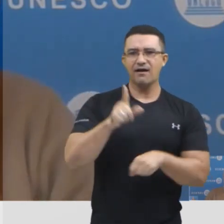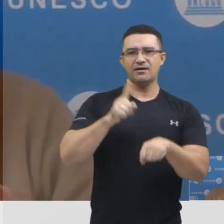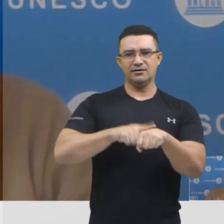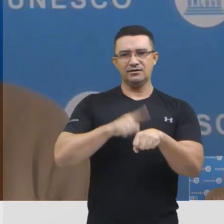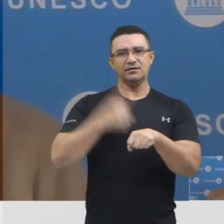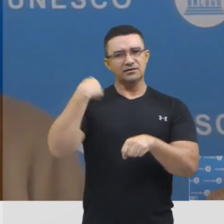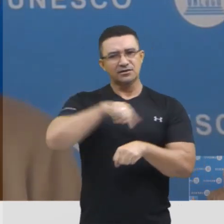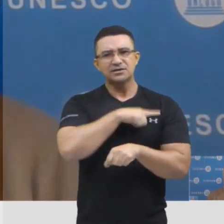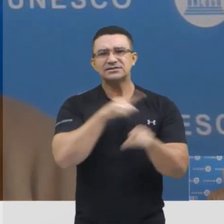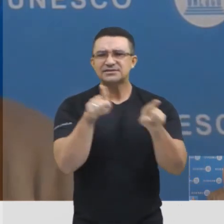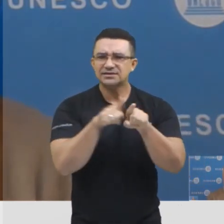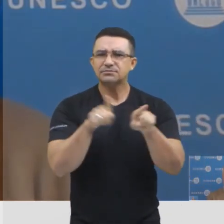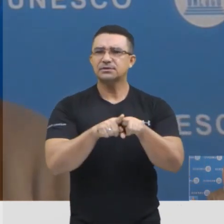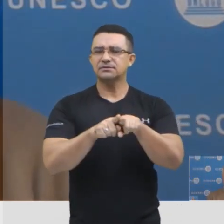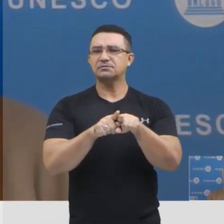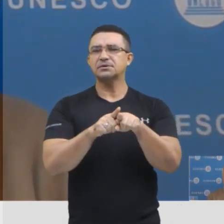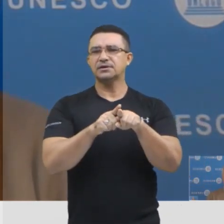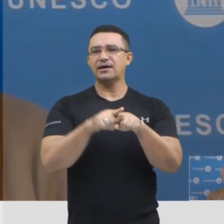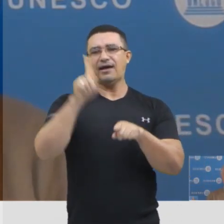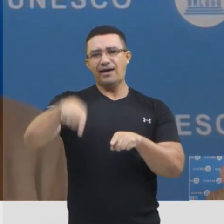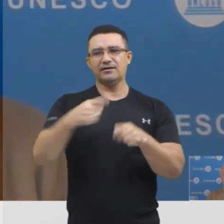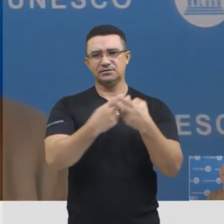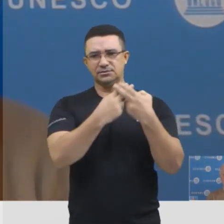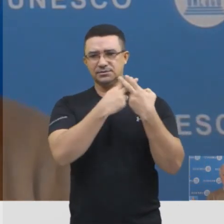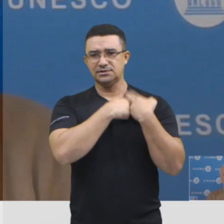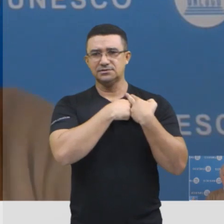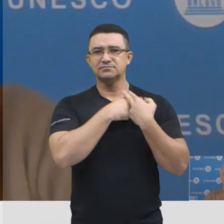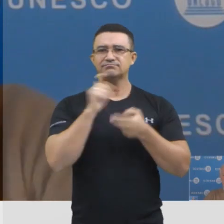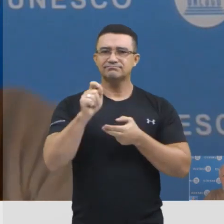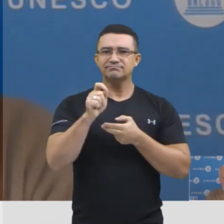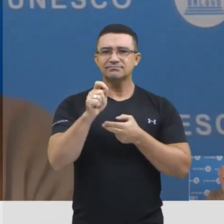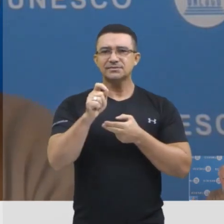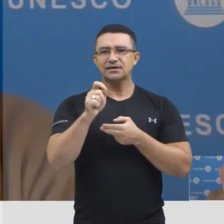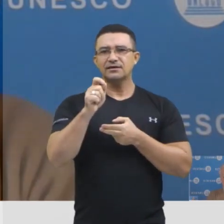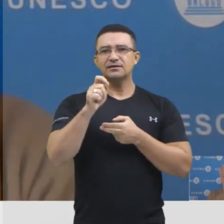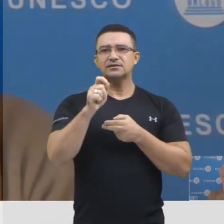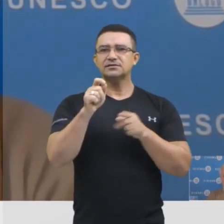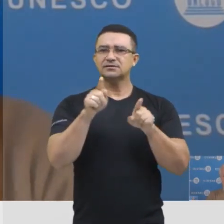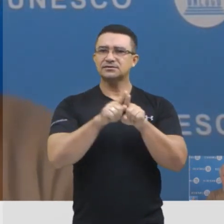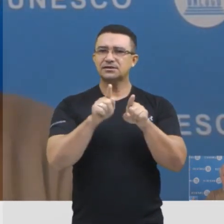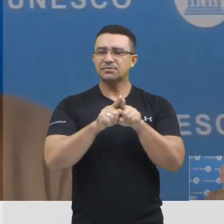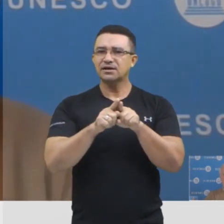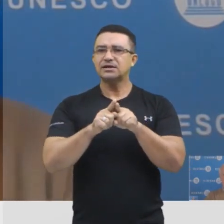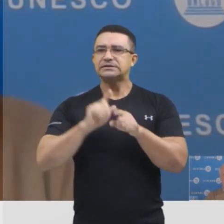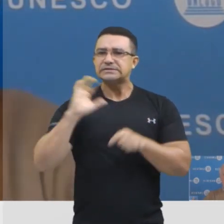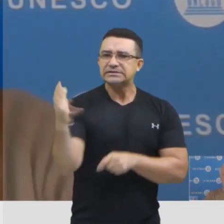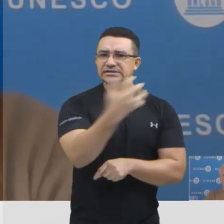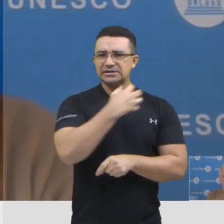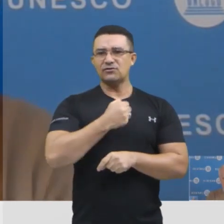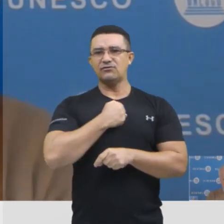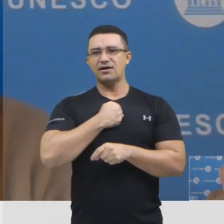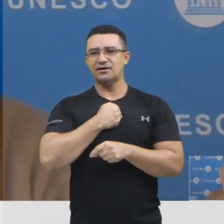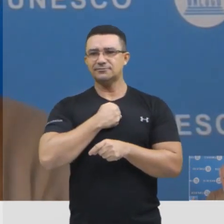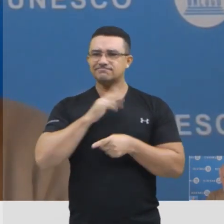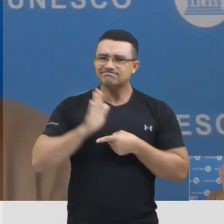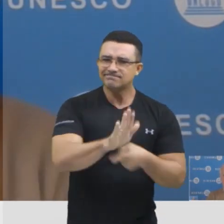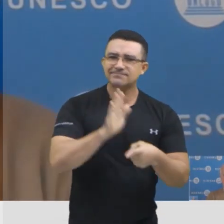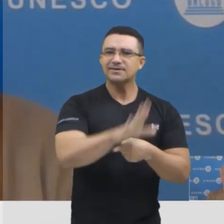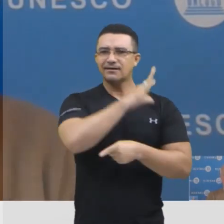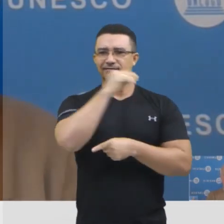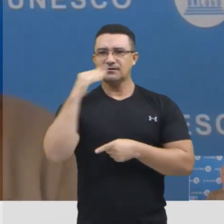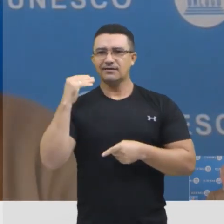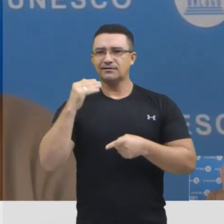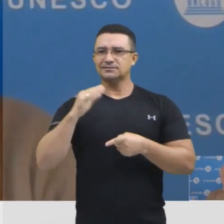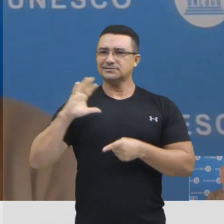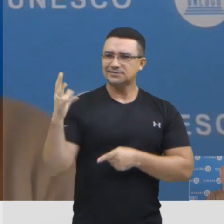que nós, com a nossa responsabilidade que devemos levar às nossas crianças, que devemos levar aos nossos alunos,